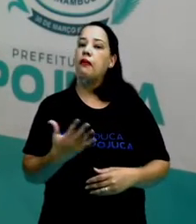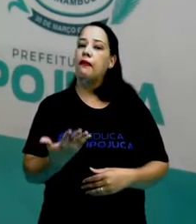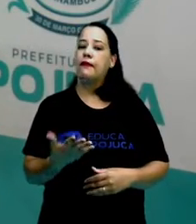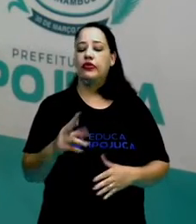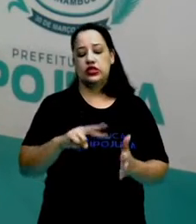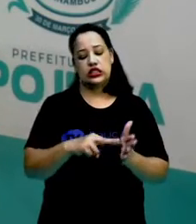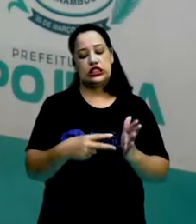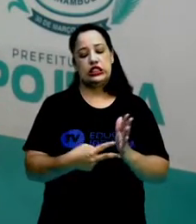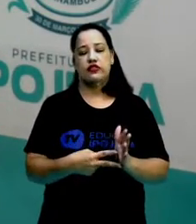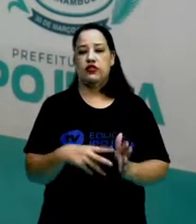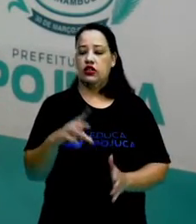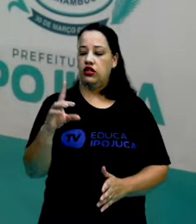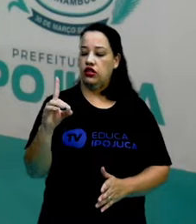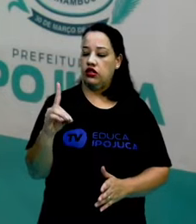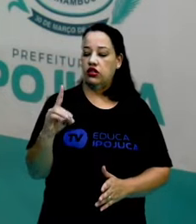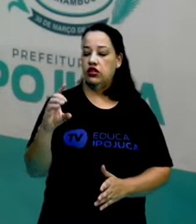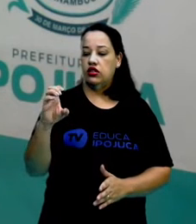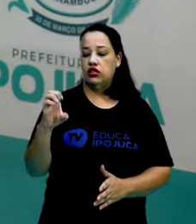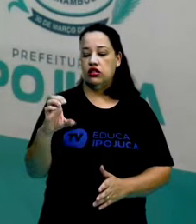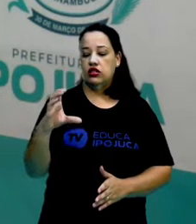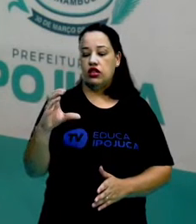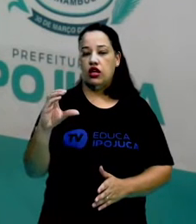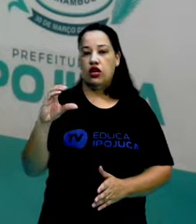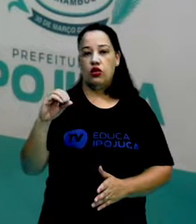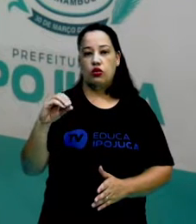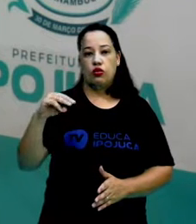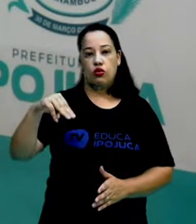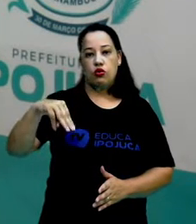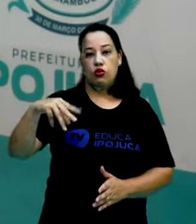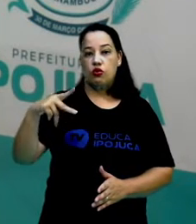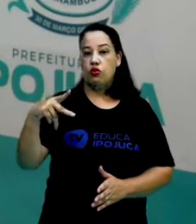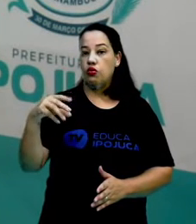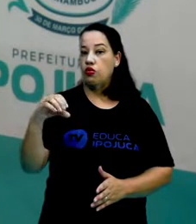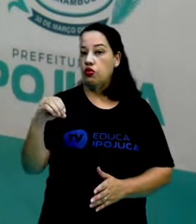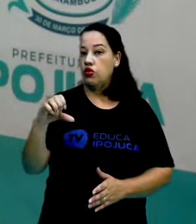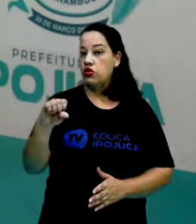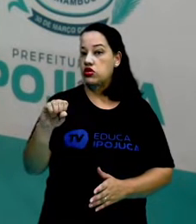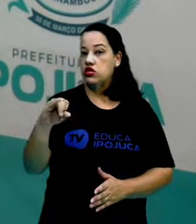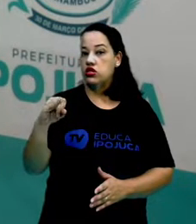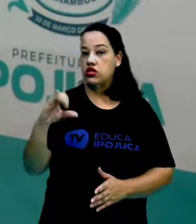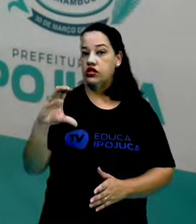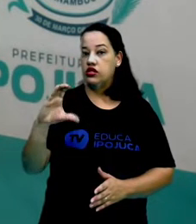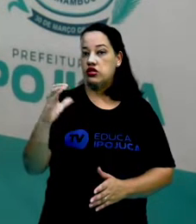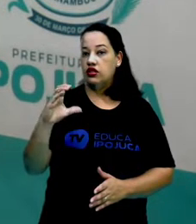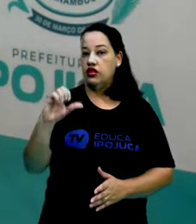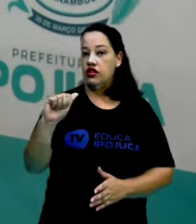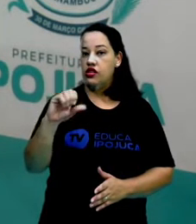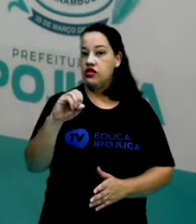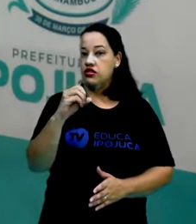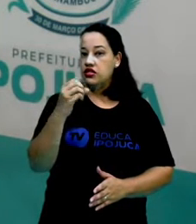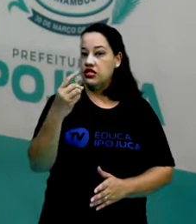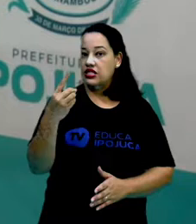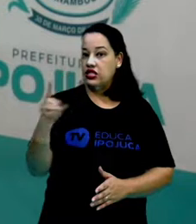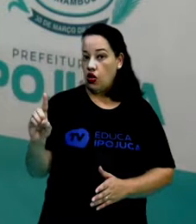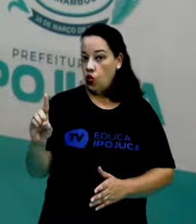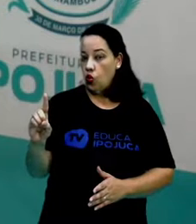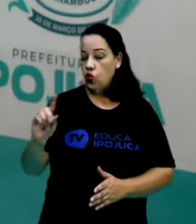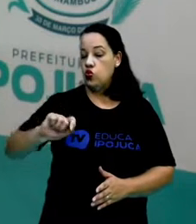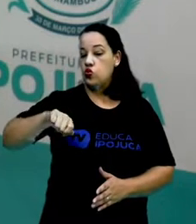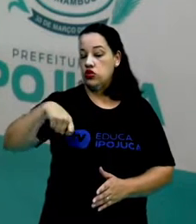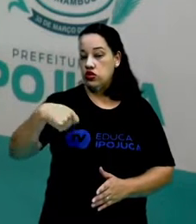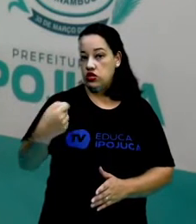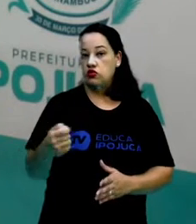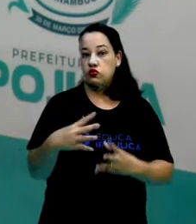é decomposição? Qual a necessidade de tudo isso? É isso que devemos entender. E como se faz necessária